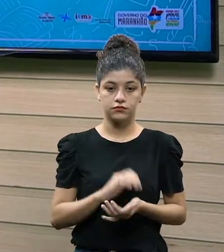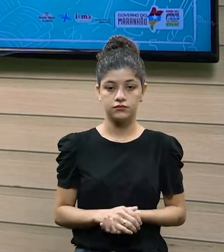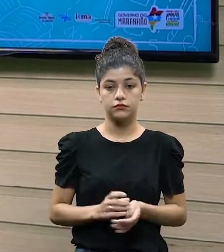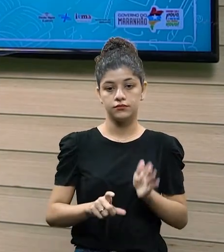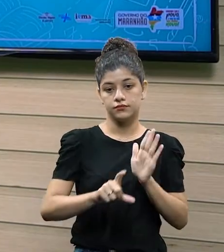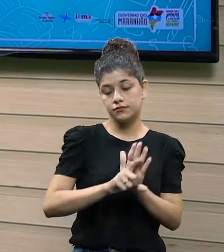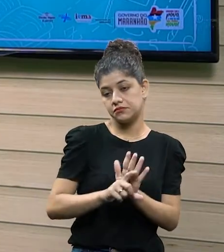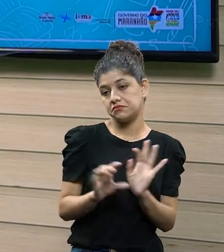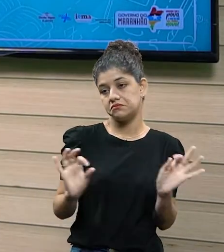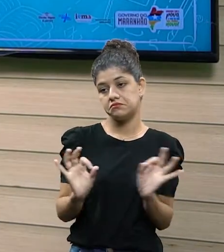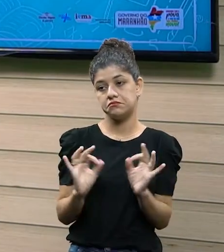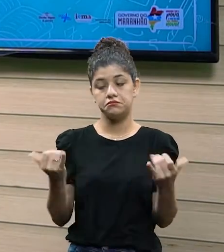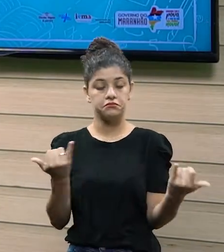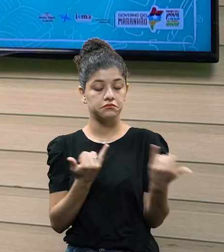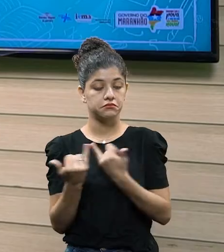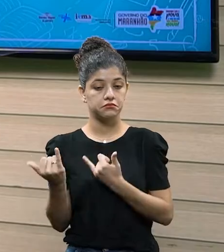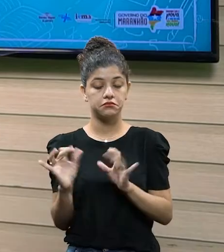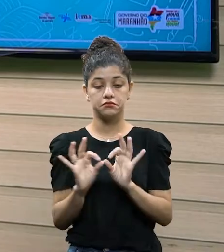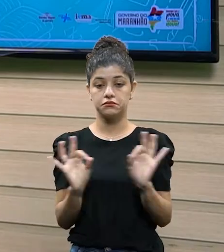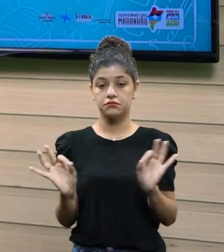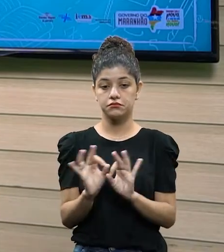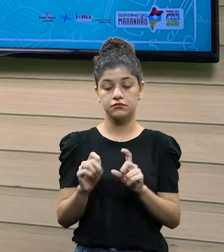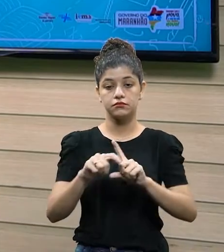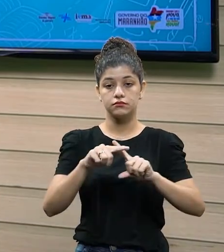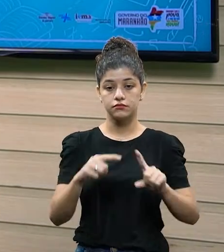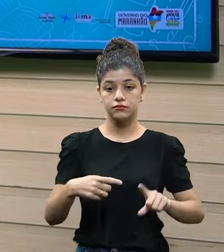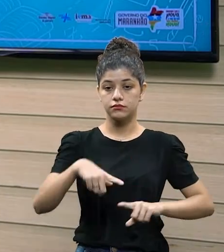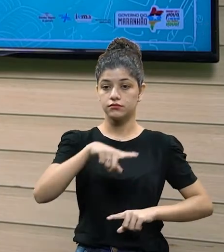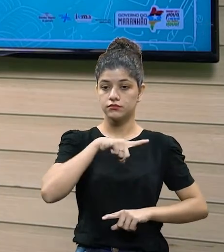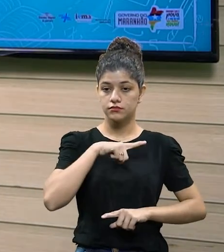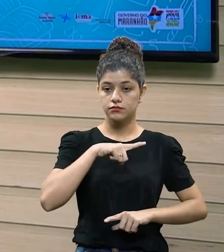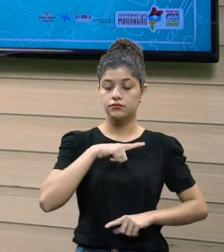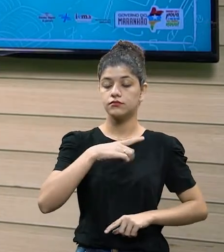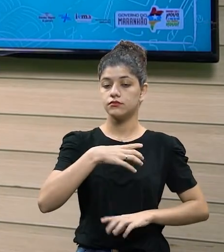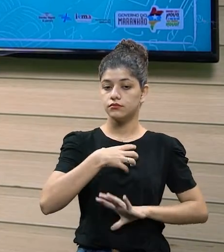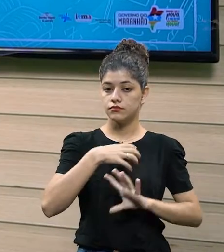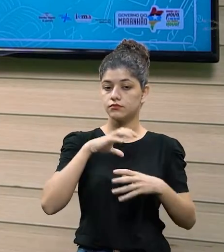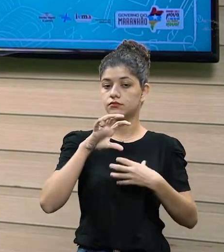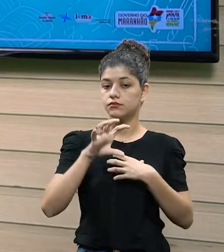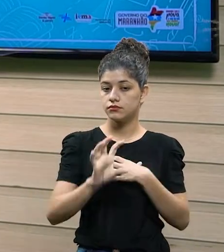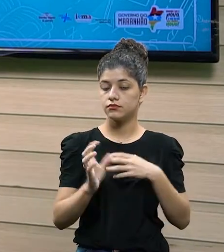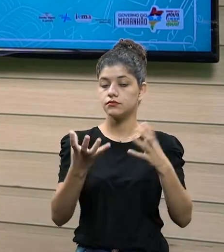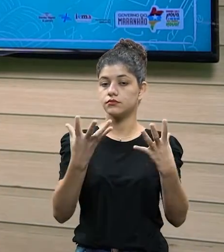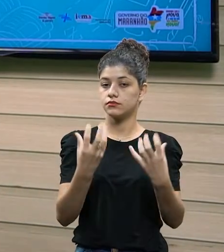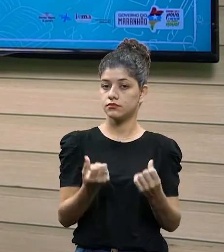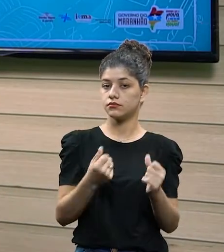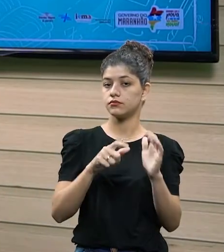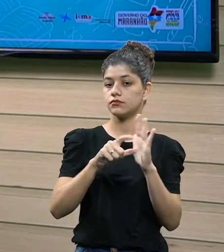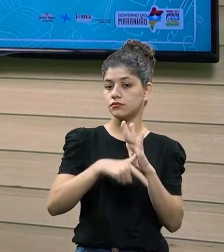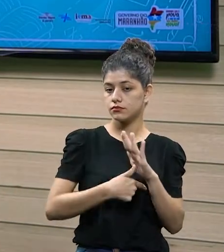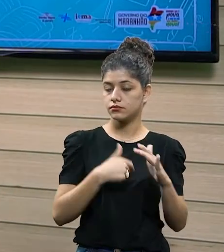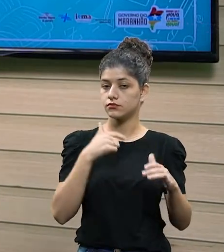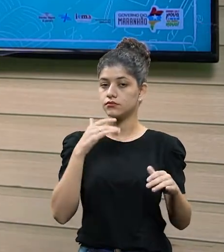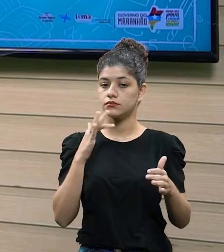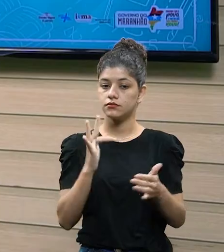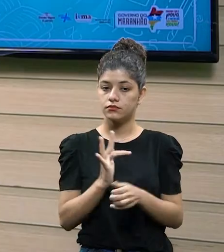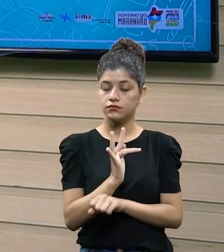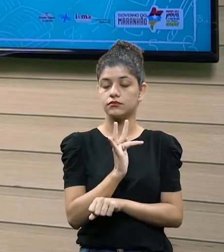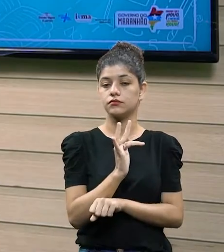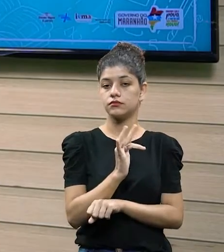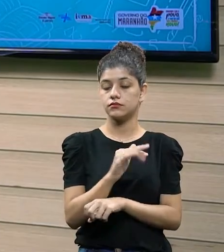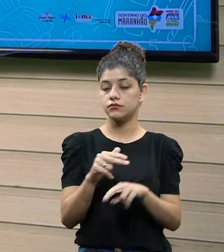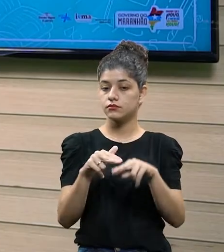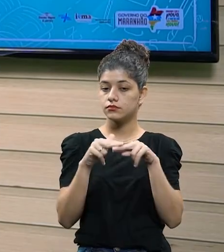não diz para me justificar sua falta por causa de batida, mas eu vou ter o bom senso e vou aceitar seu atraso, sua falta, algo do tipo, por causa